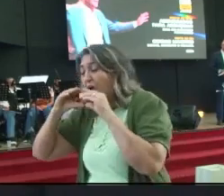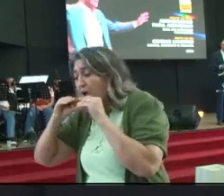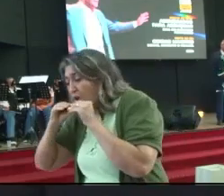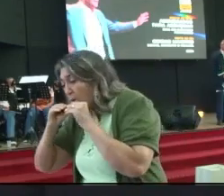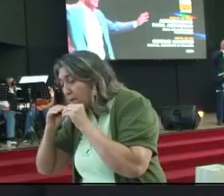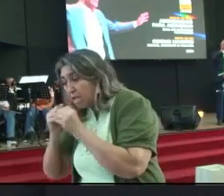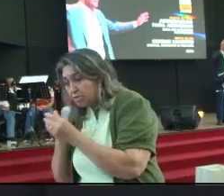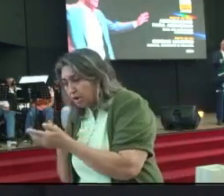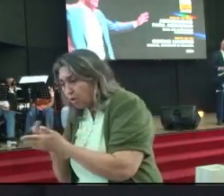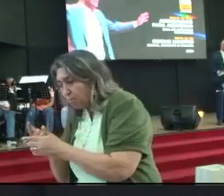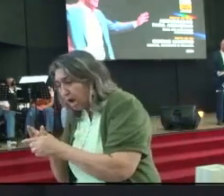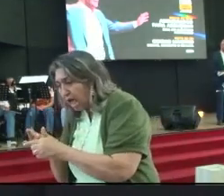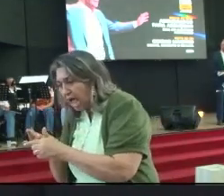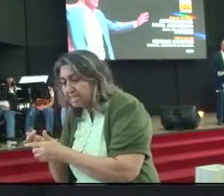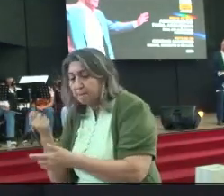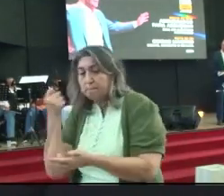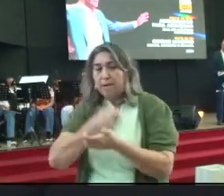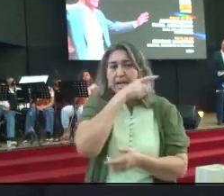Irmão, não tem igreja rica.